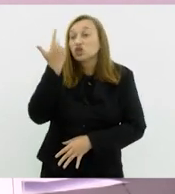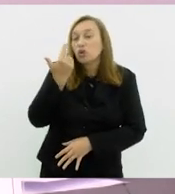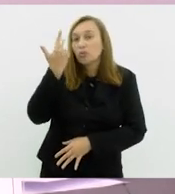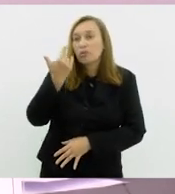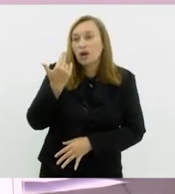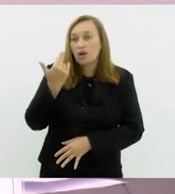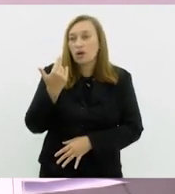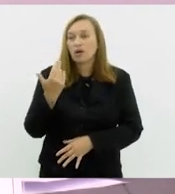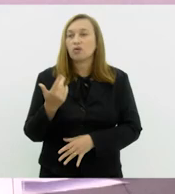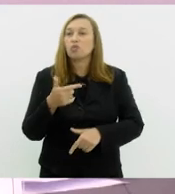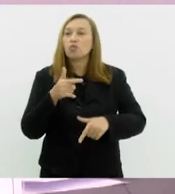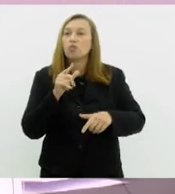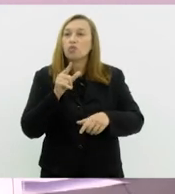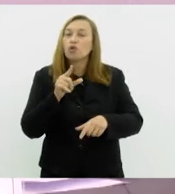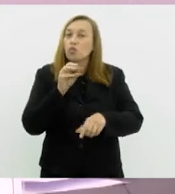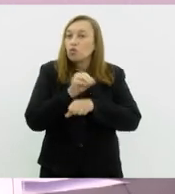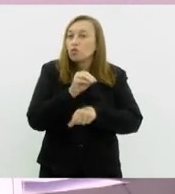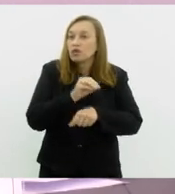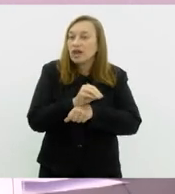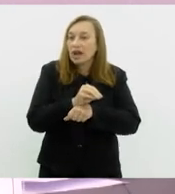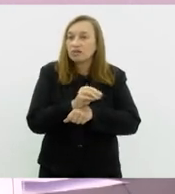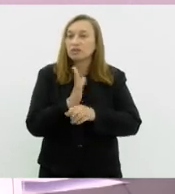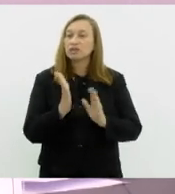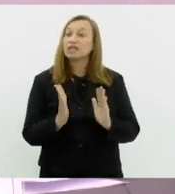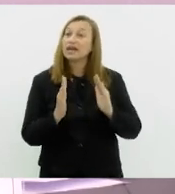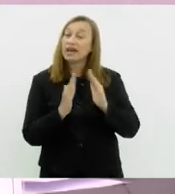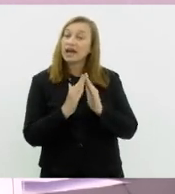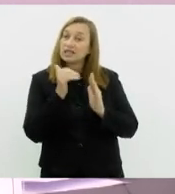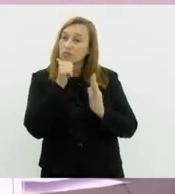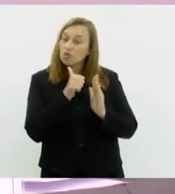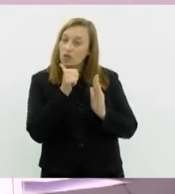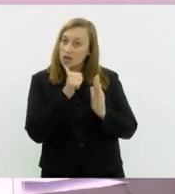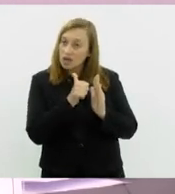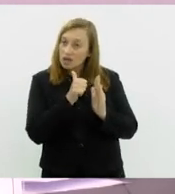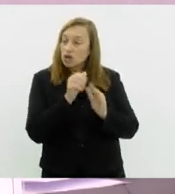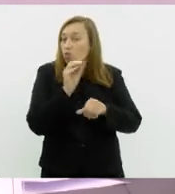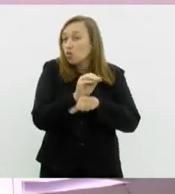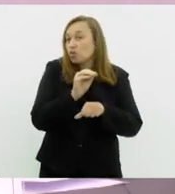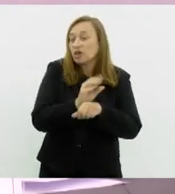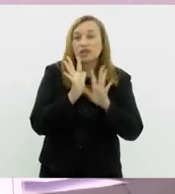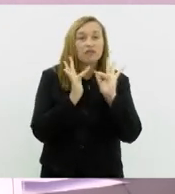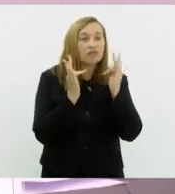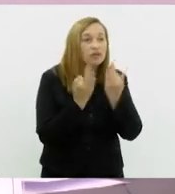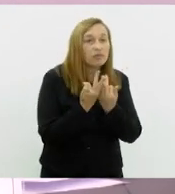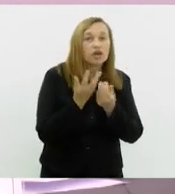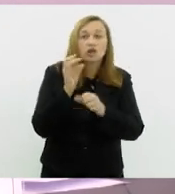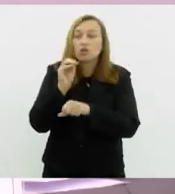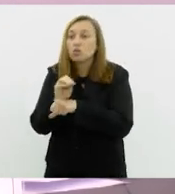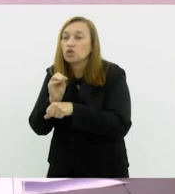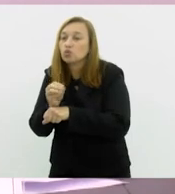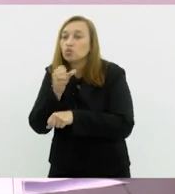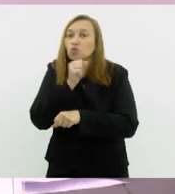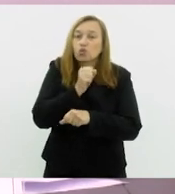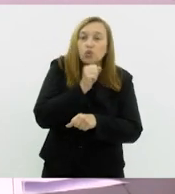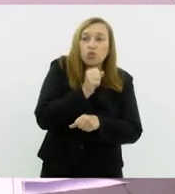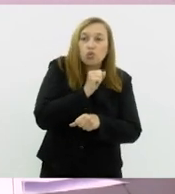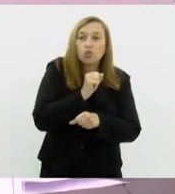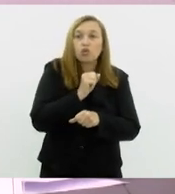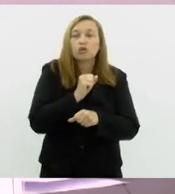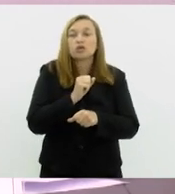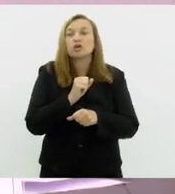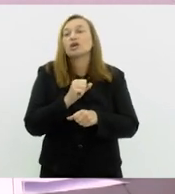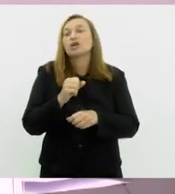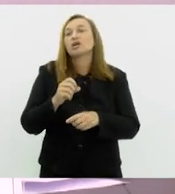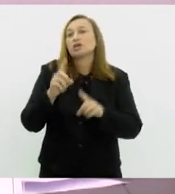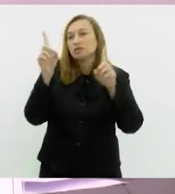mulher. Esse lugar da mulher dentro de casa, esse lugar da mulher cuidando das famílias, cuidando dos idosos, cuidando das pessoas